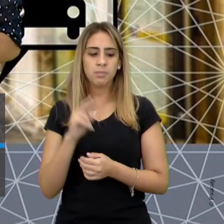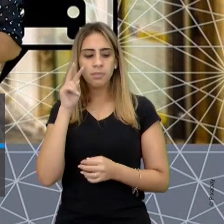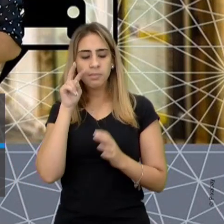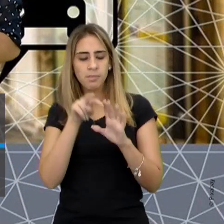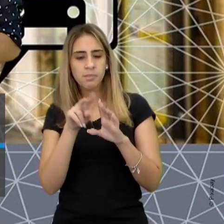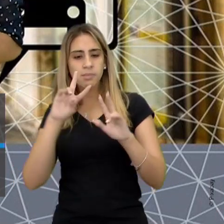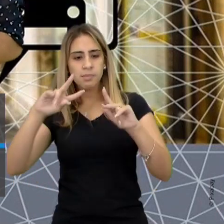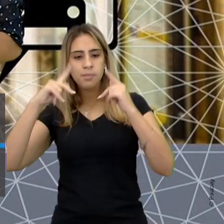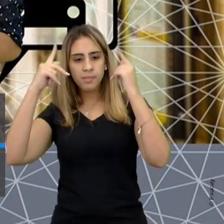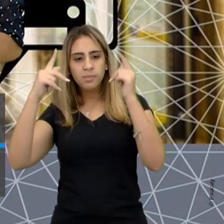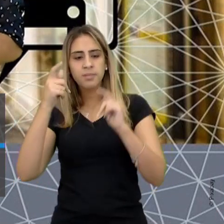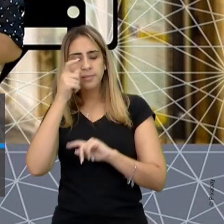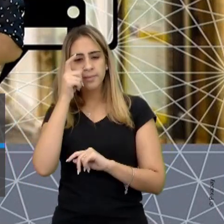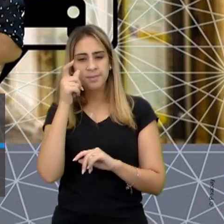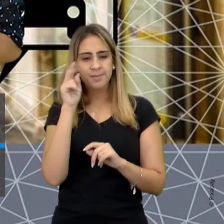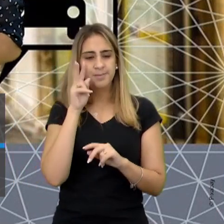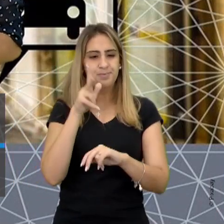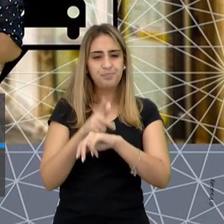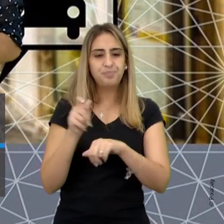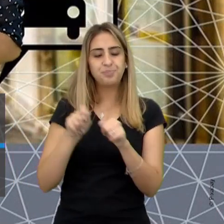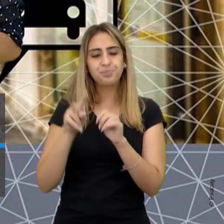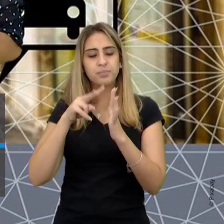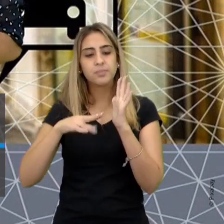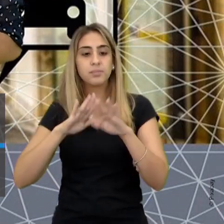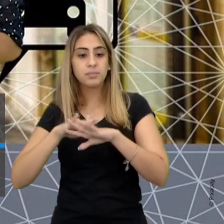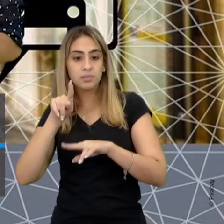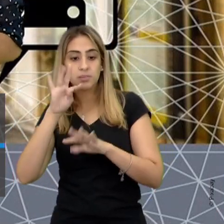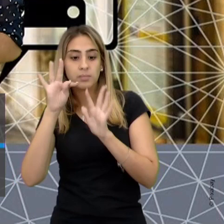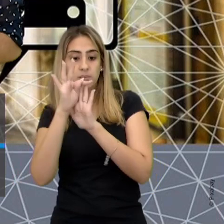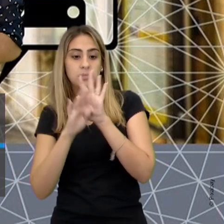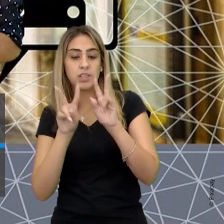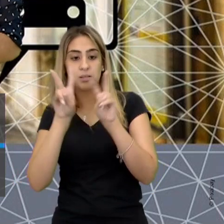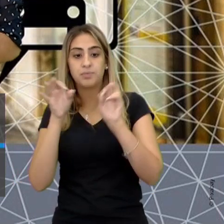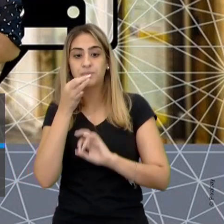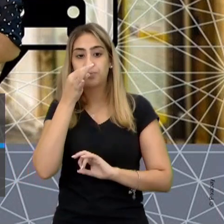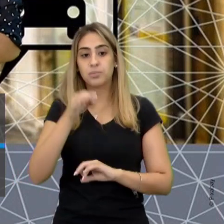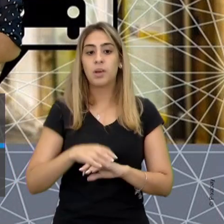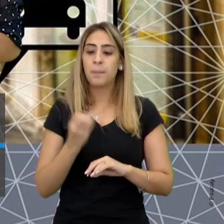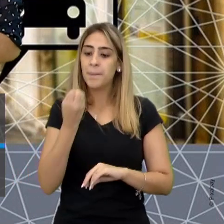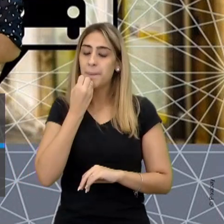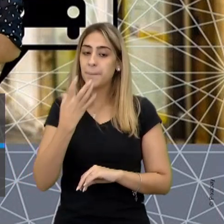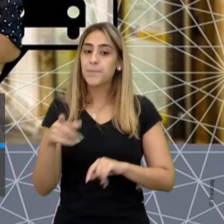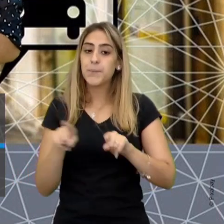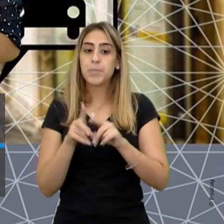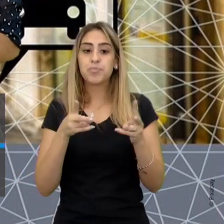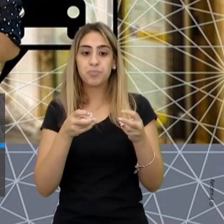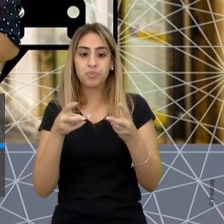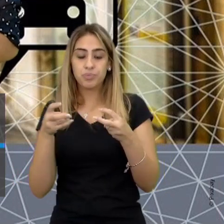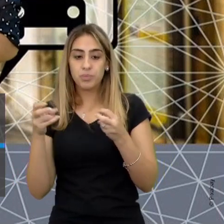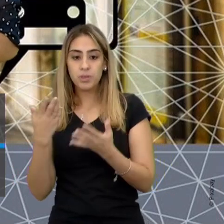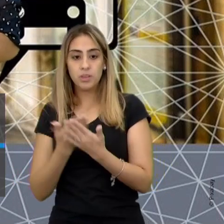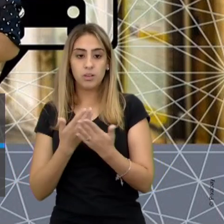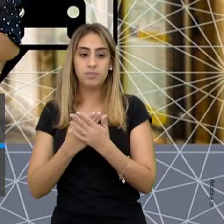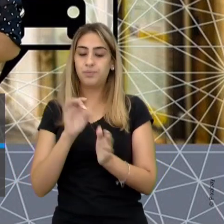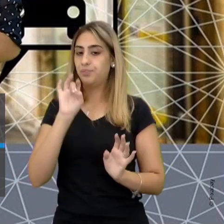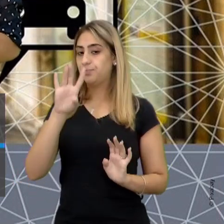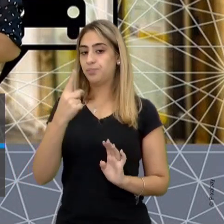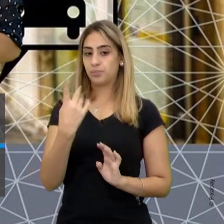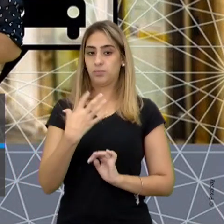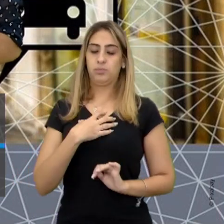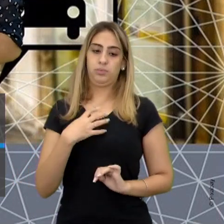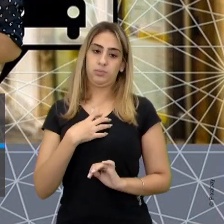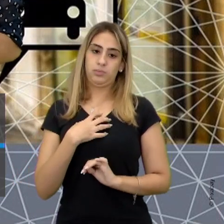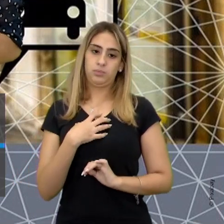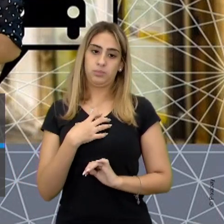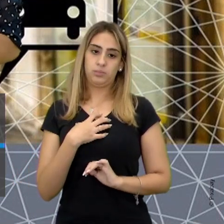link, assista um vídeo, leia mais texto sobre esse assunto que vai enriquecer. Então, perceba-se que a aula não é somente os